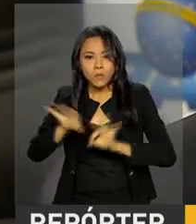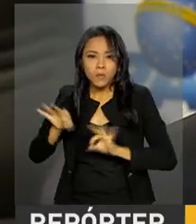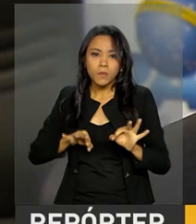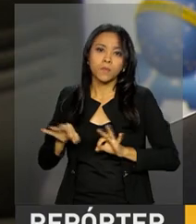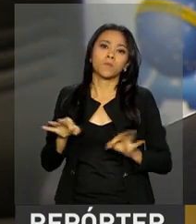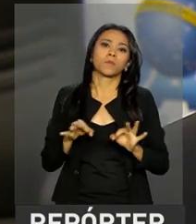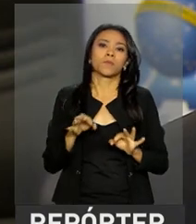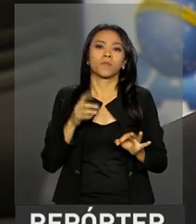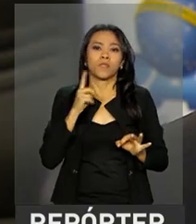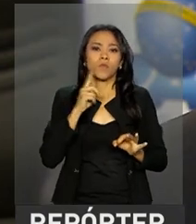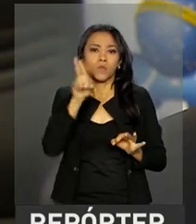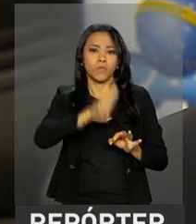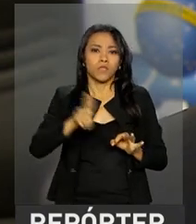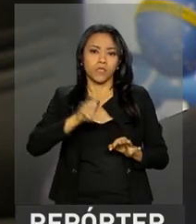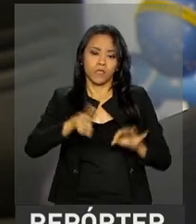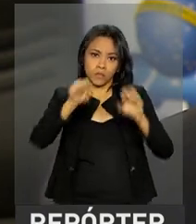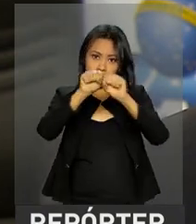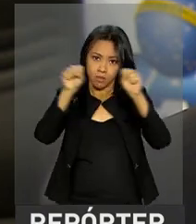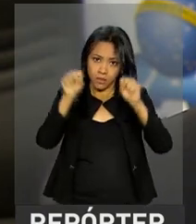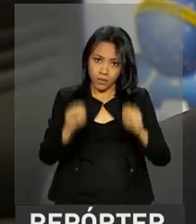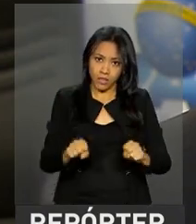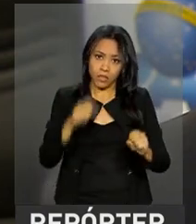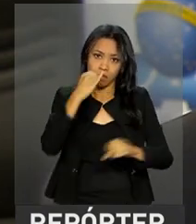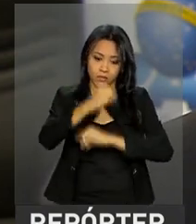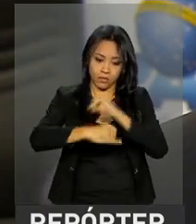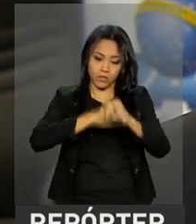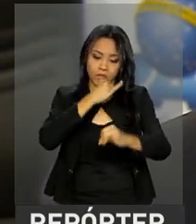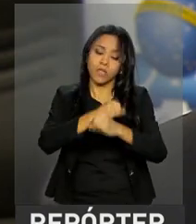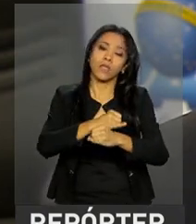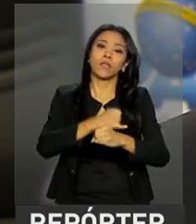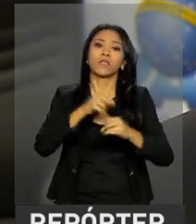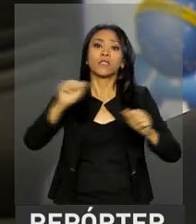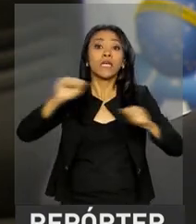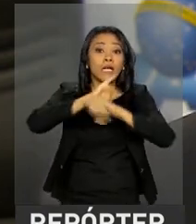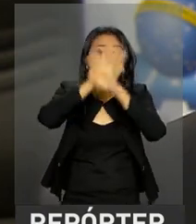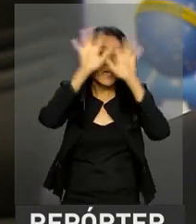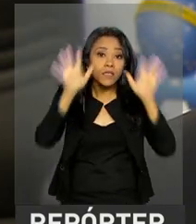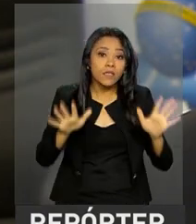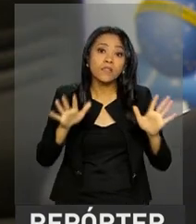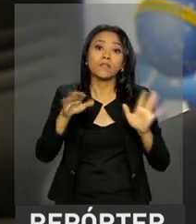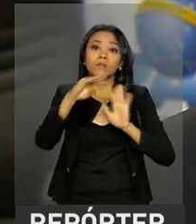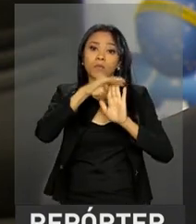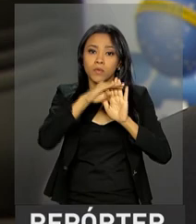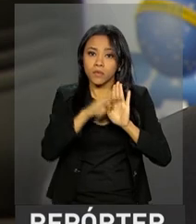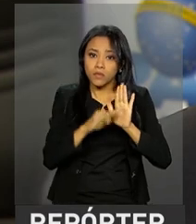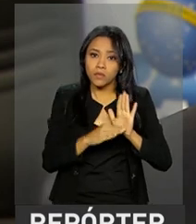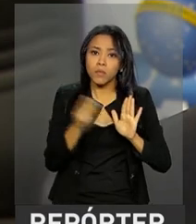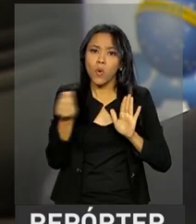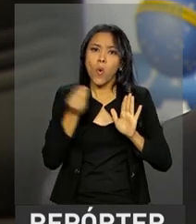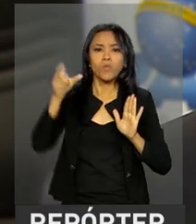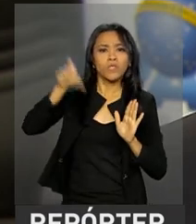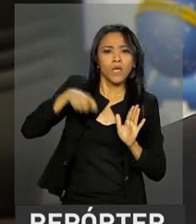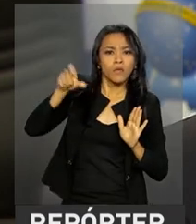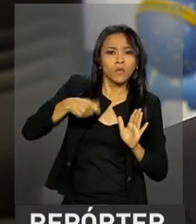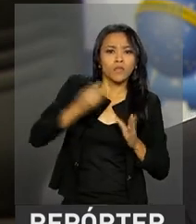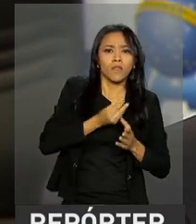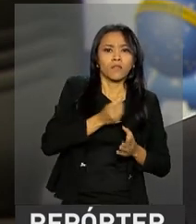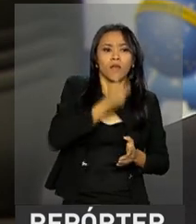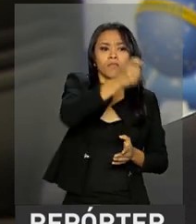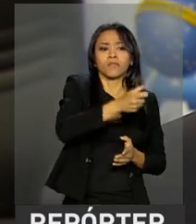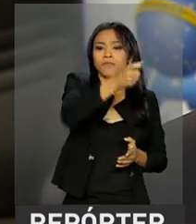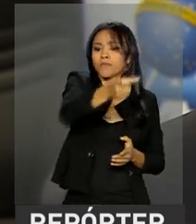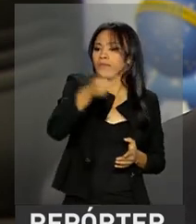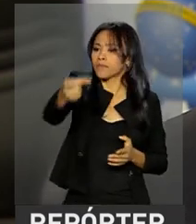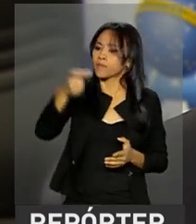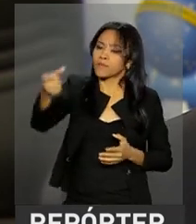tecnologia, de informática, que visa dar uma maior transparência e um controle do programa. ele melhora a comunicação com os beneficiários,